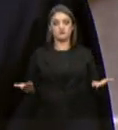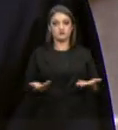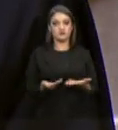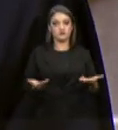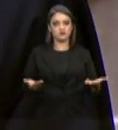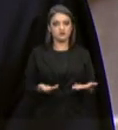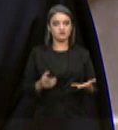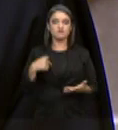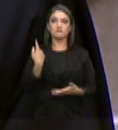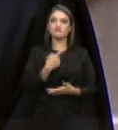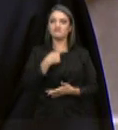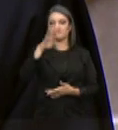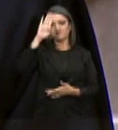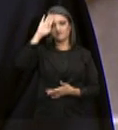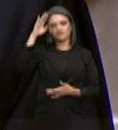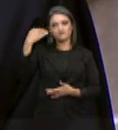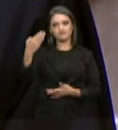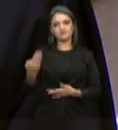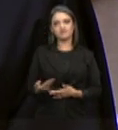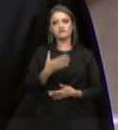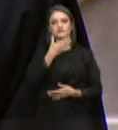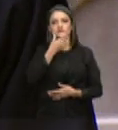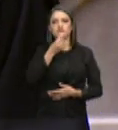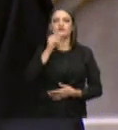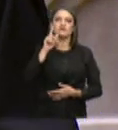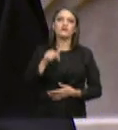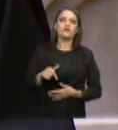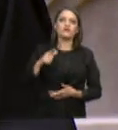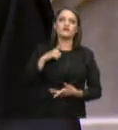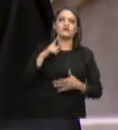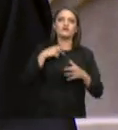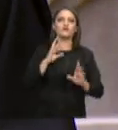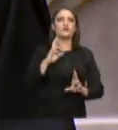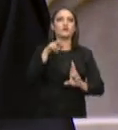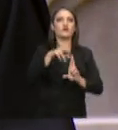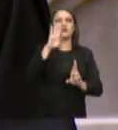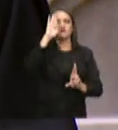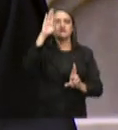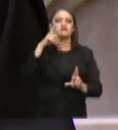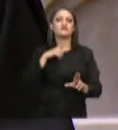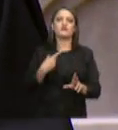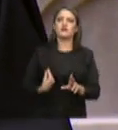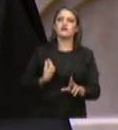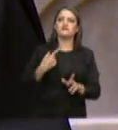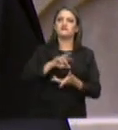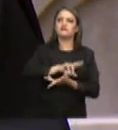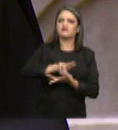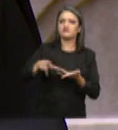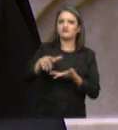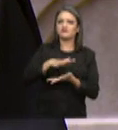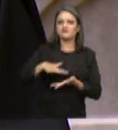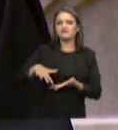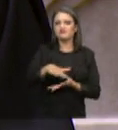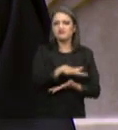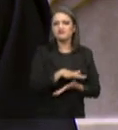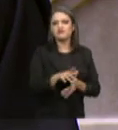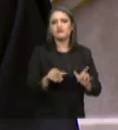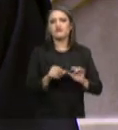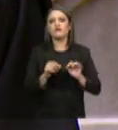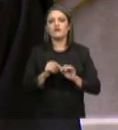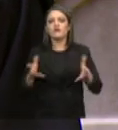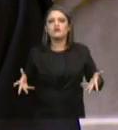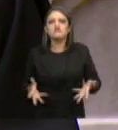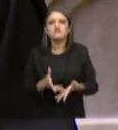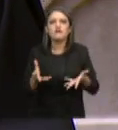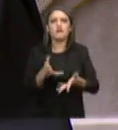reverenciamos aquele que foi o patrono de tantos por sua atuação multifacetada o fez movimentar e redirecionar a